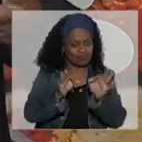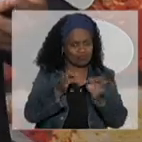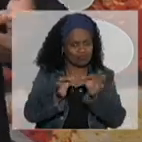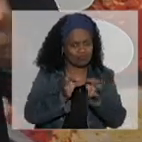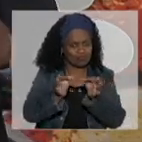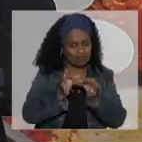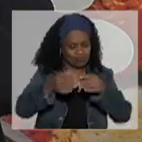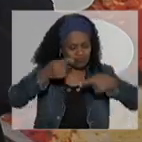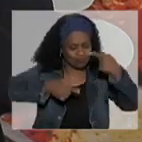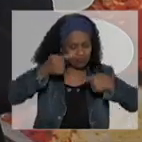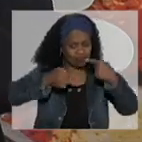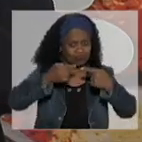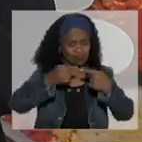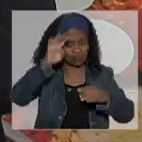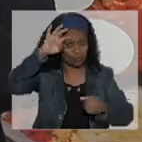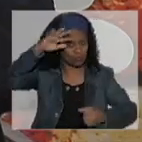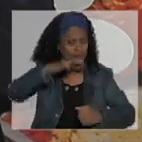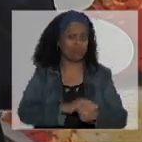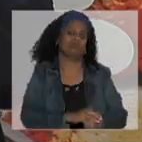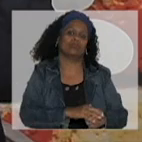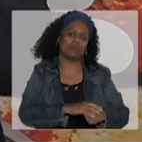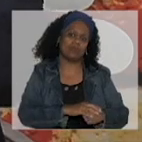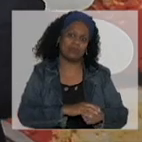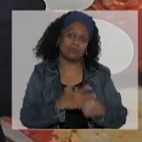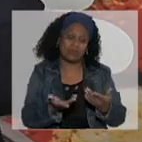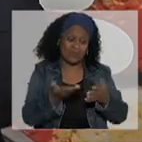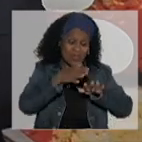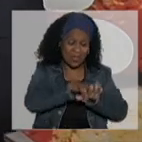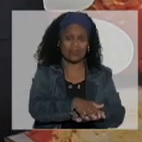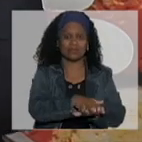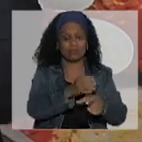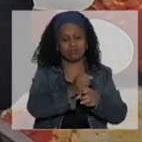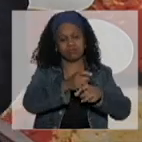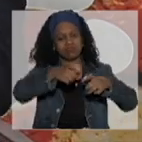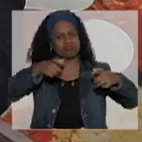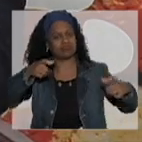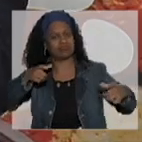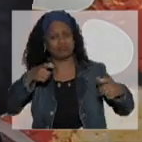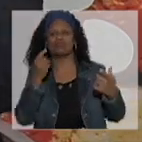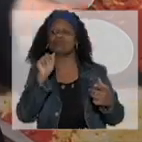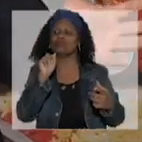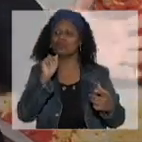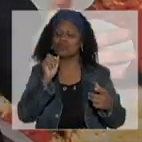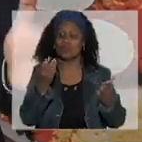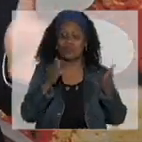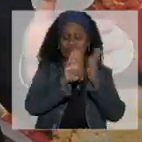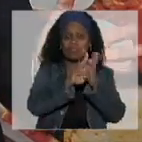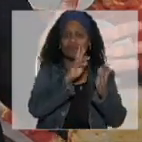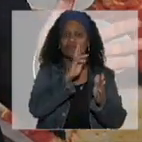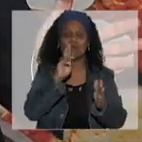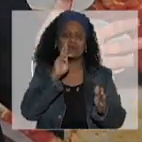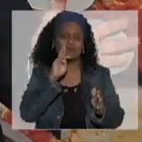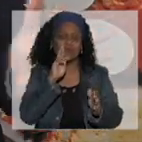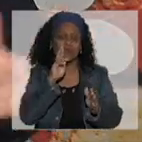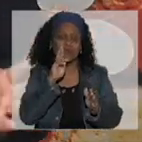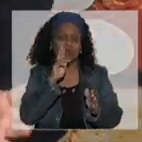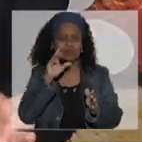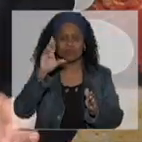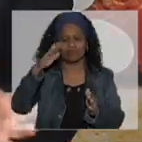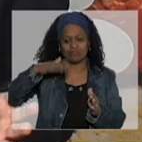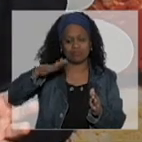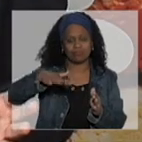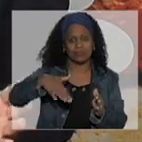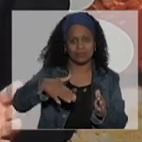das políticas é do golpe e portanto a exclusão aumenta que por exemplo o fechamento de restaurantes populares em